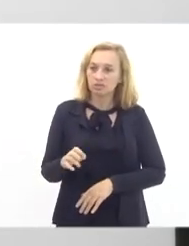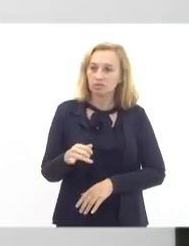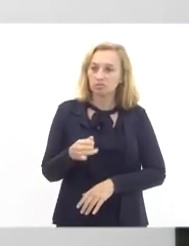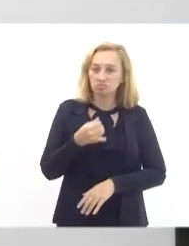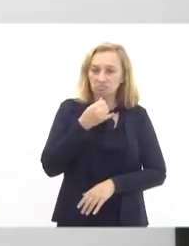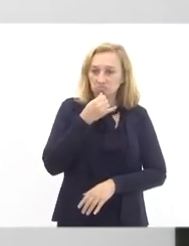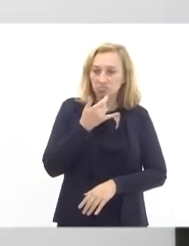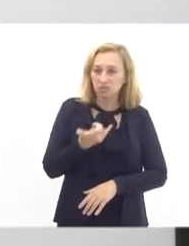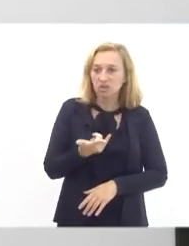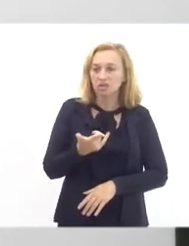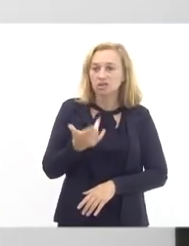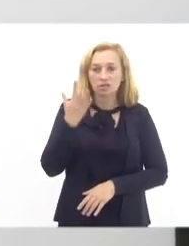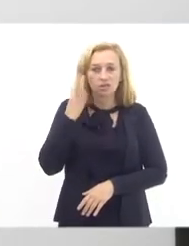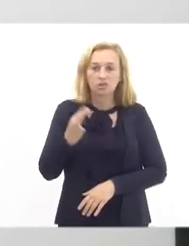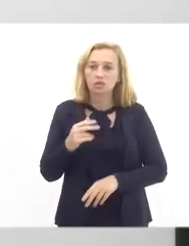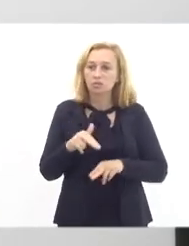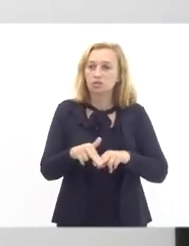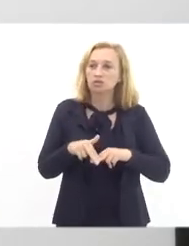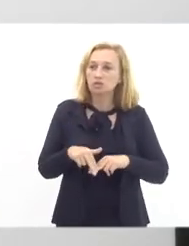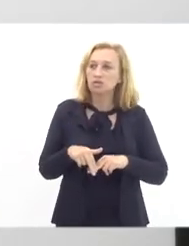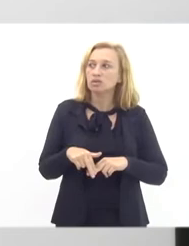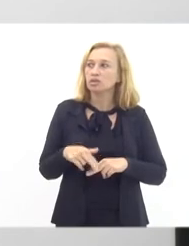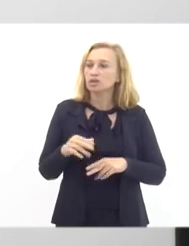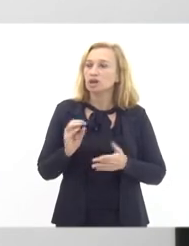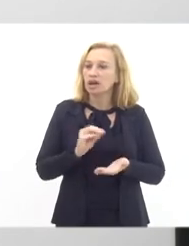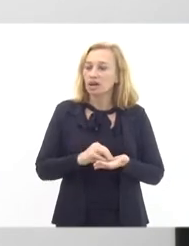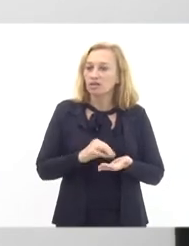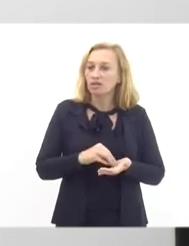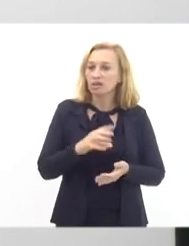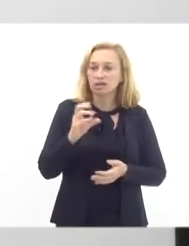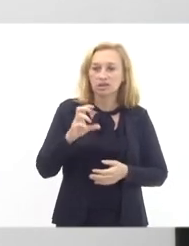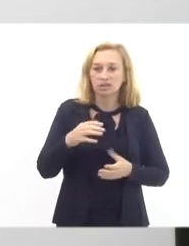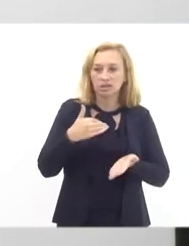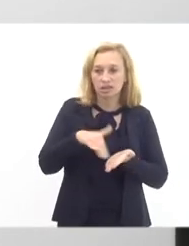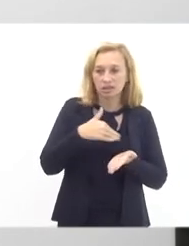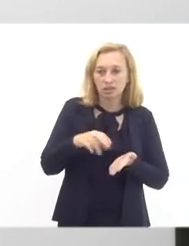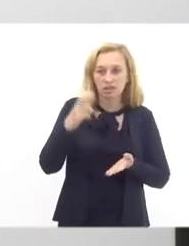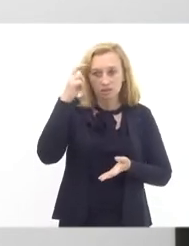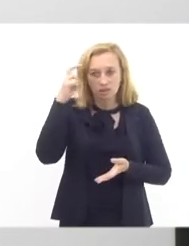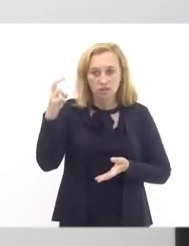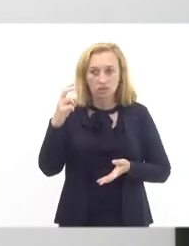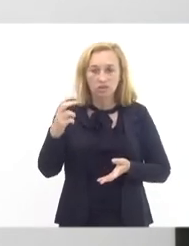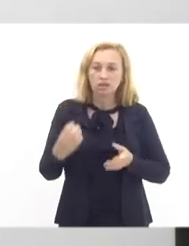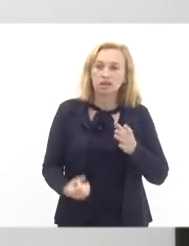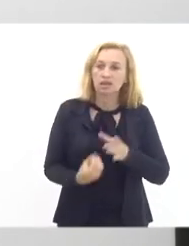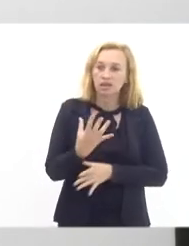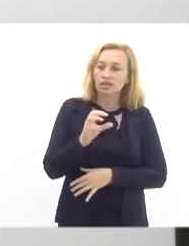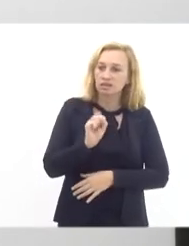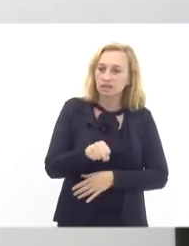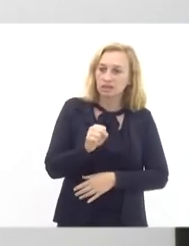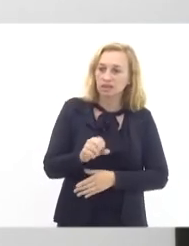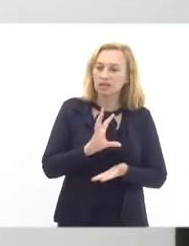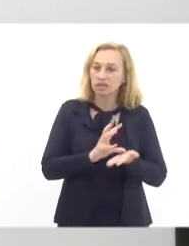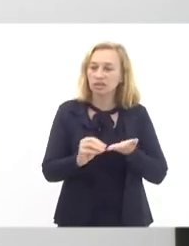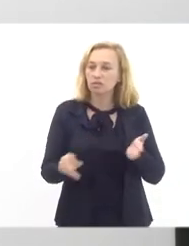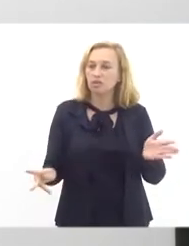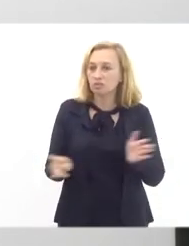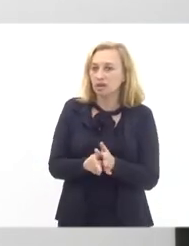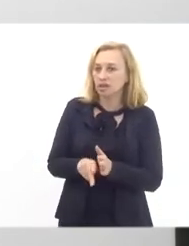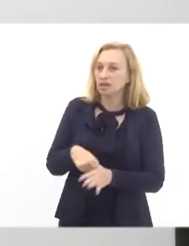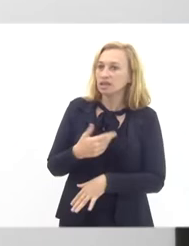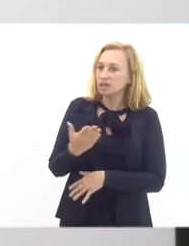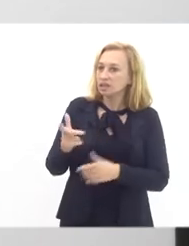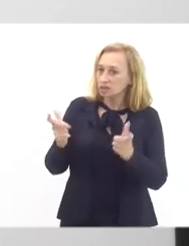sei quais são os motivos, mas lamento a ausência, sim, da Secretaria de Cultura e Economia Criativa, porque realmente essa pauta pertence a